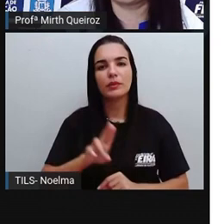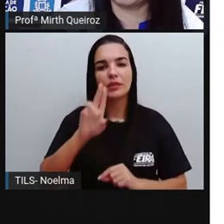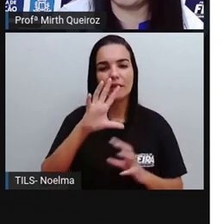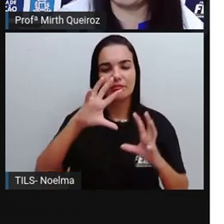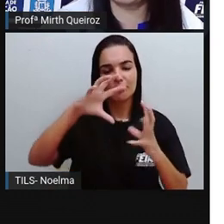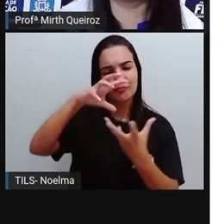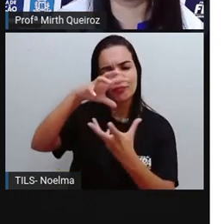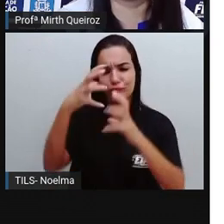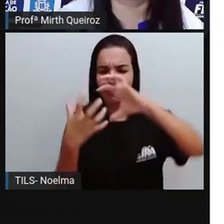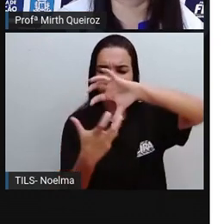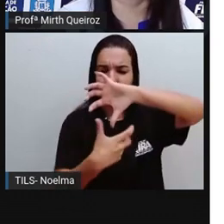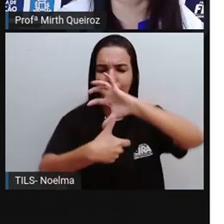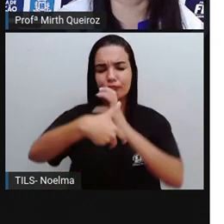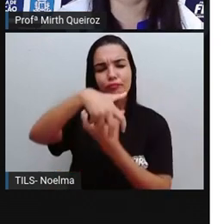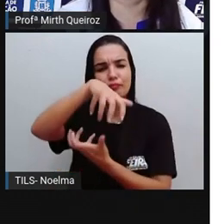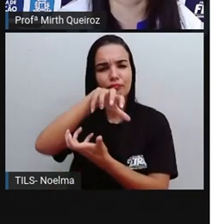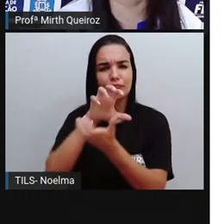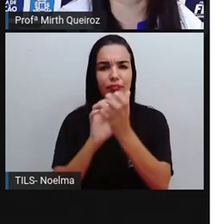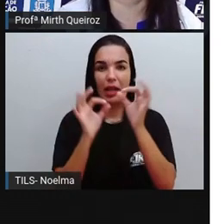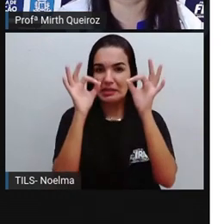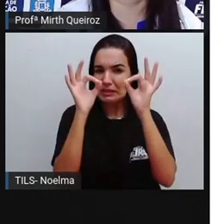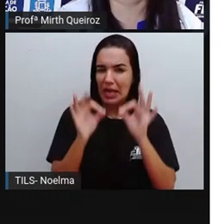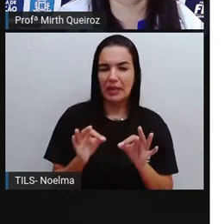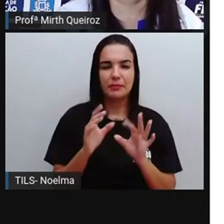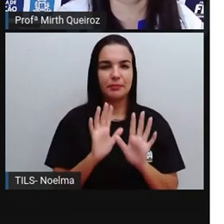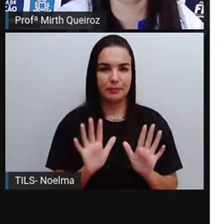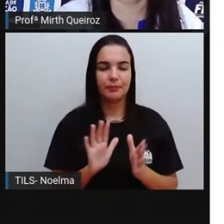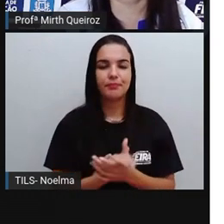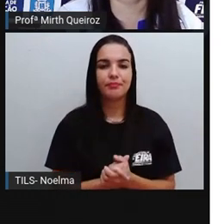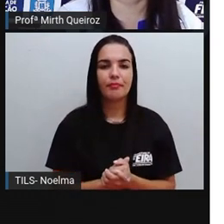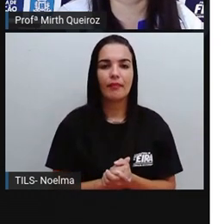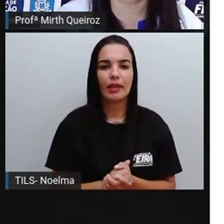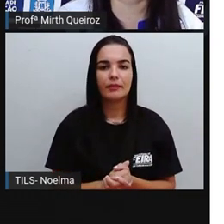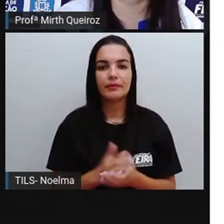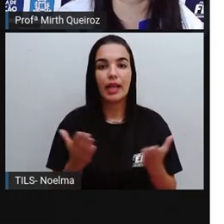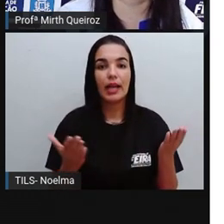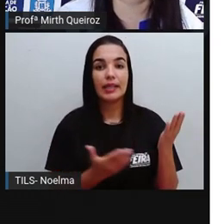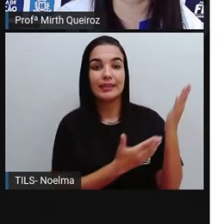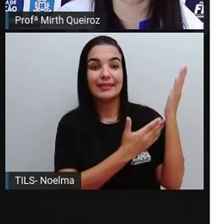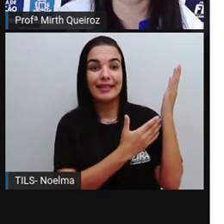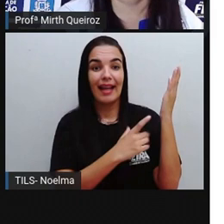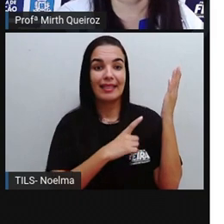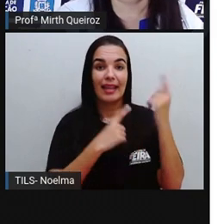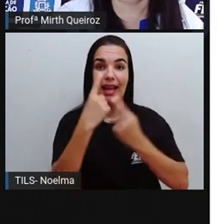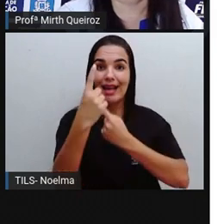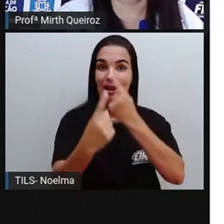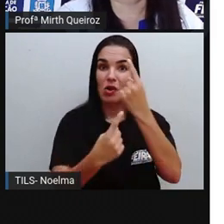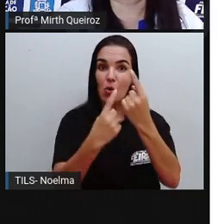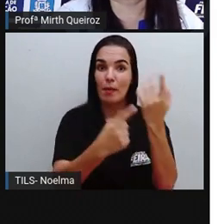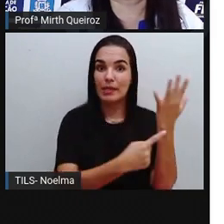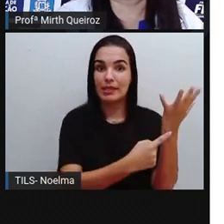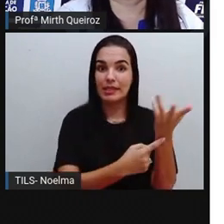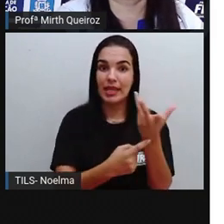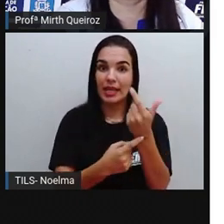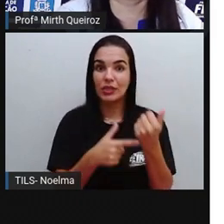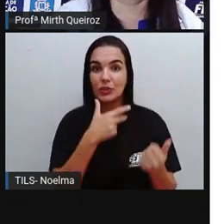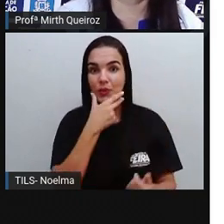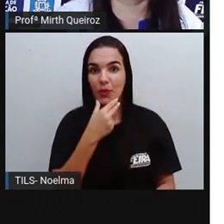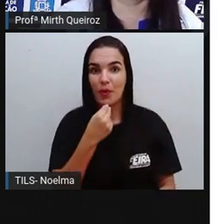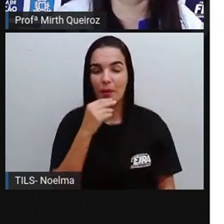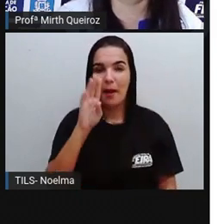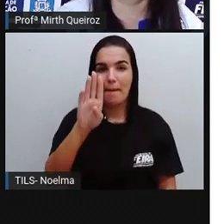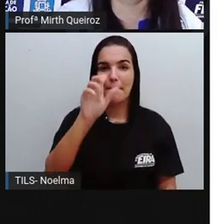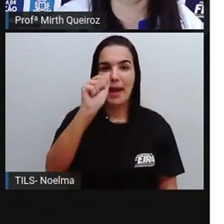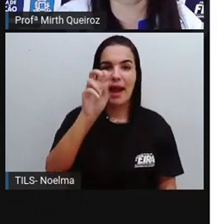formato irregular, não é um formato real. Aí aqui a gente tem algumas das obras de Baravelli.